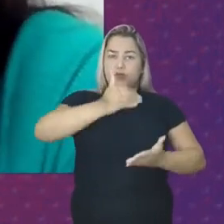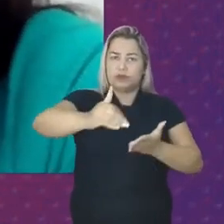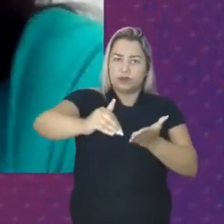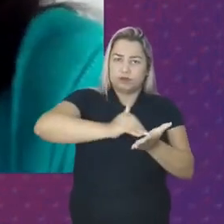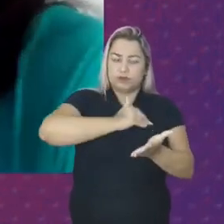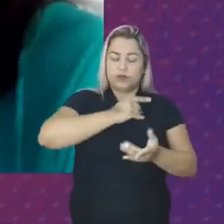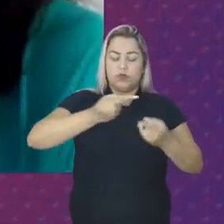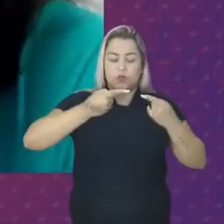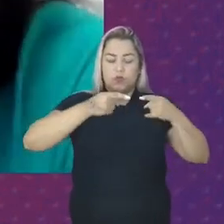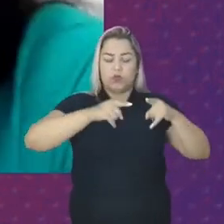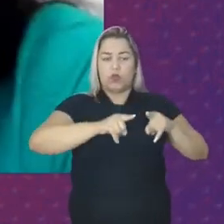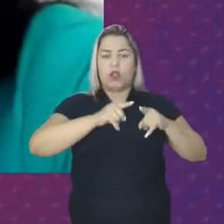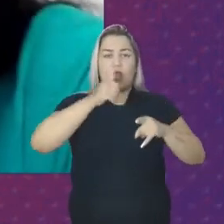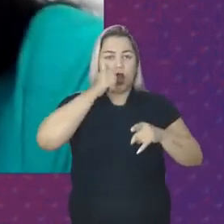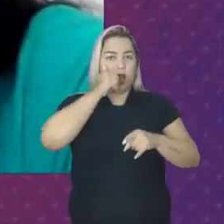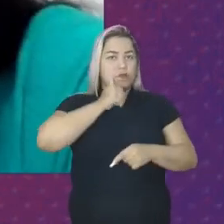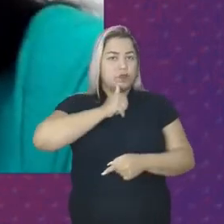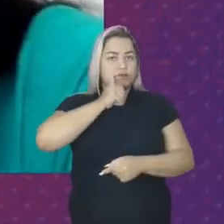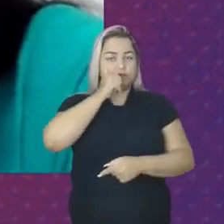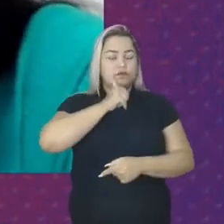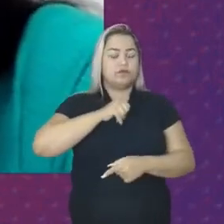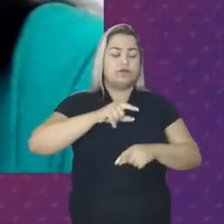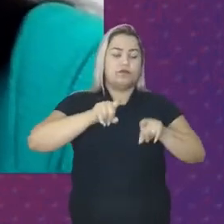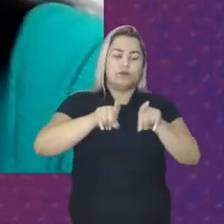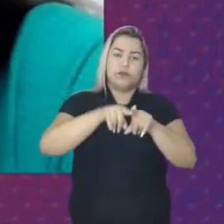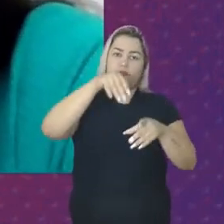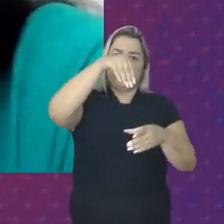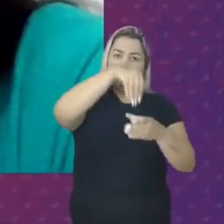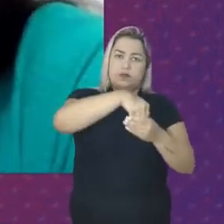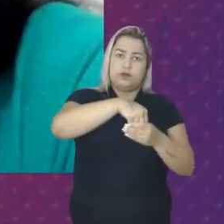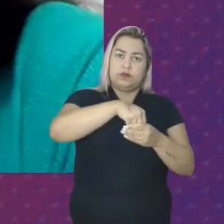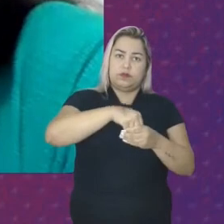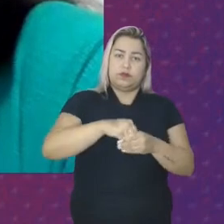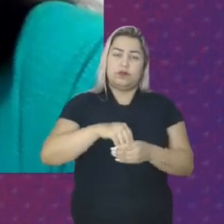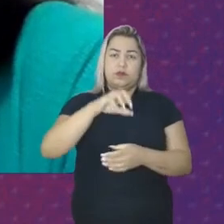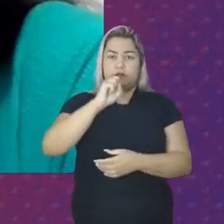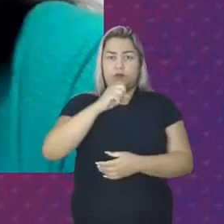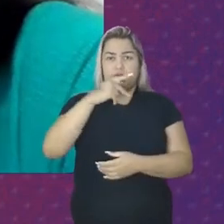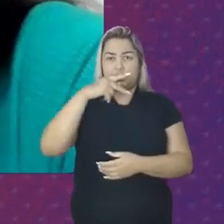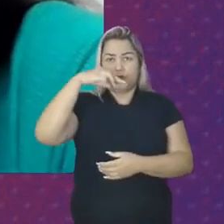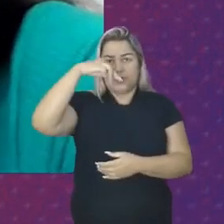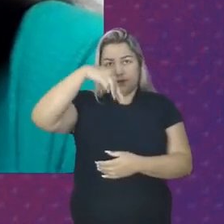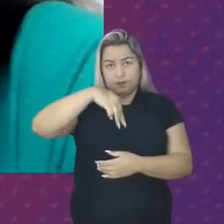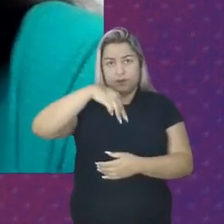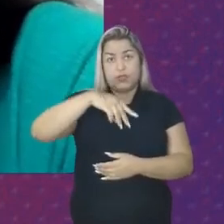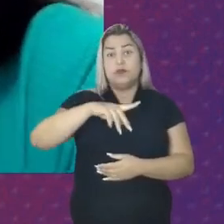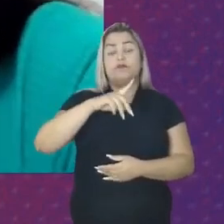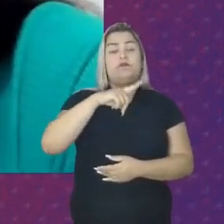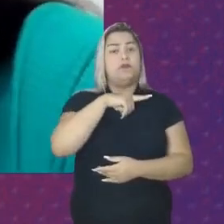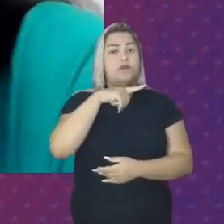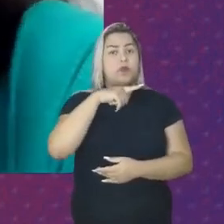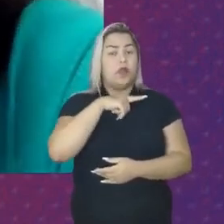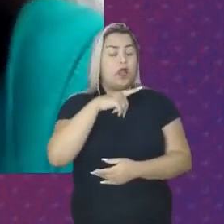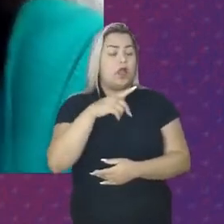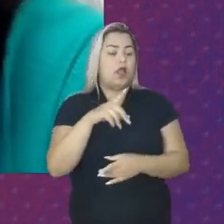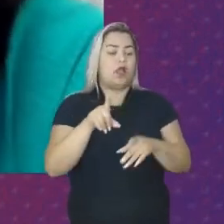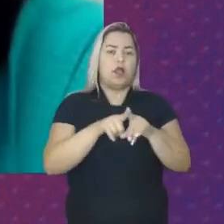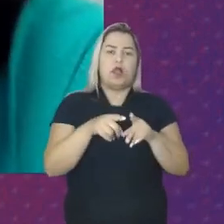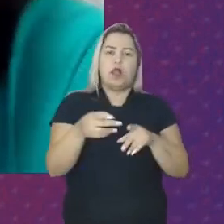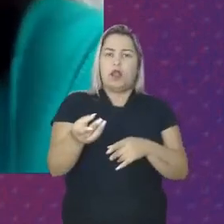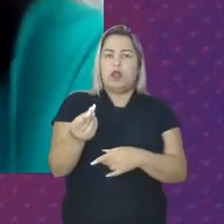contra a Mulher, que atuava dentro da SPM. Então, não existia naquela época